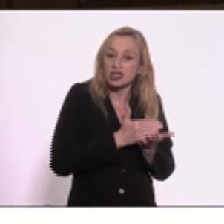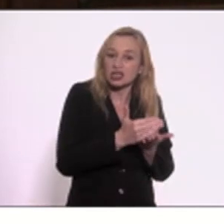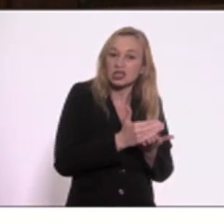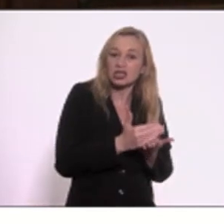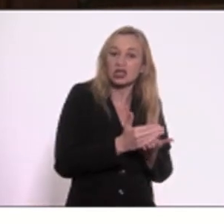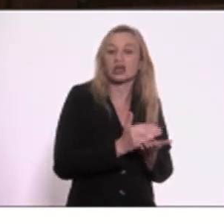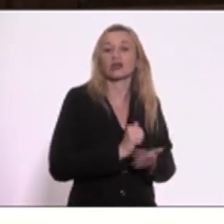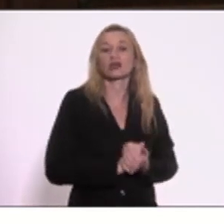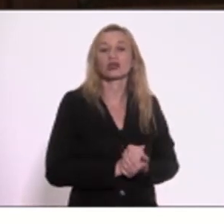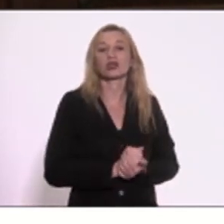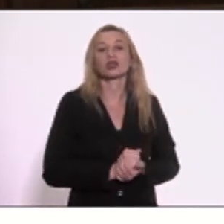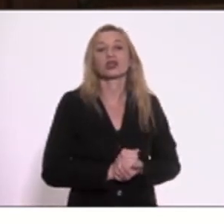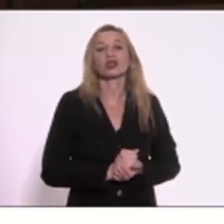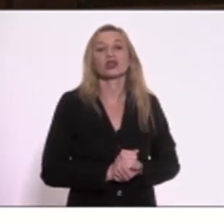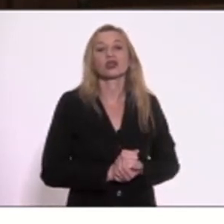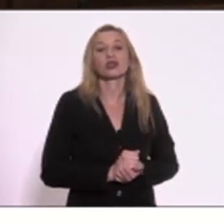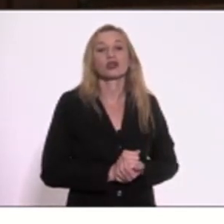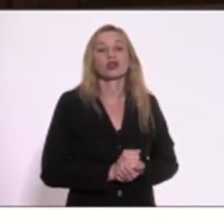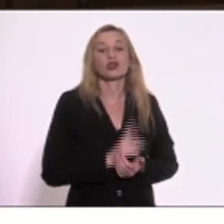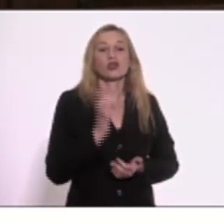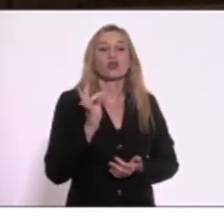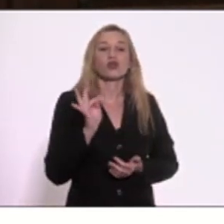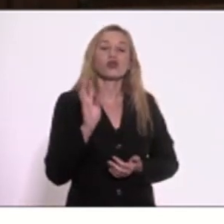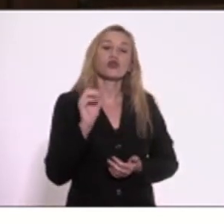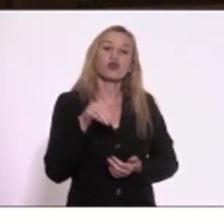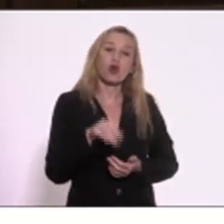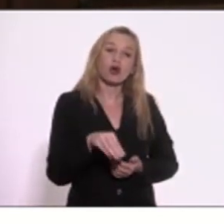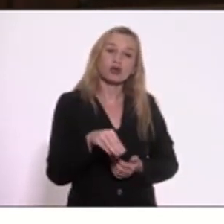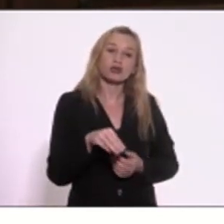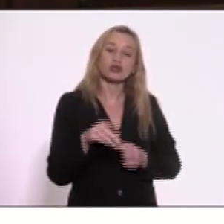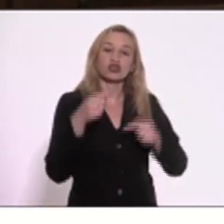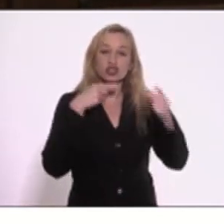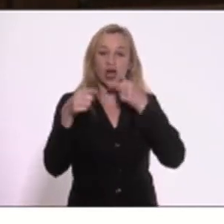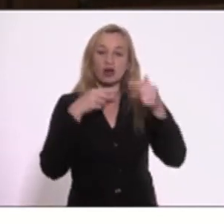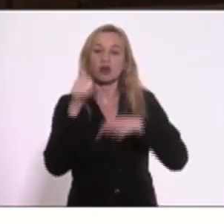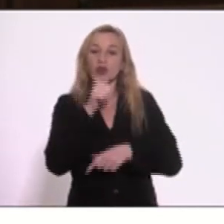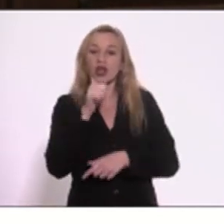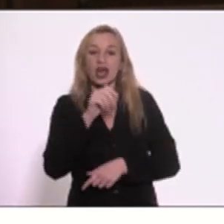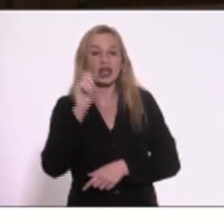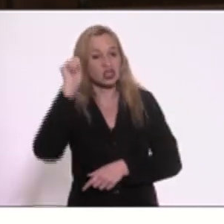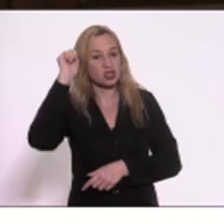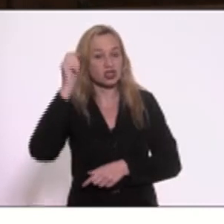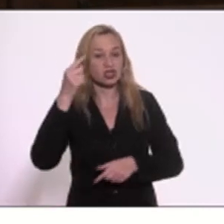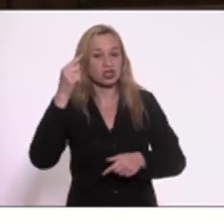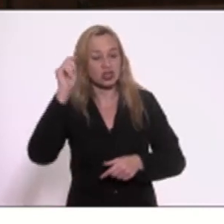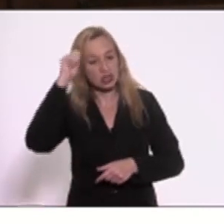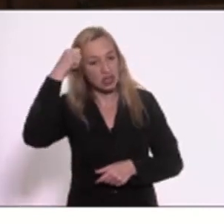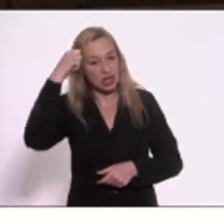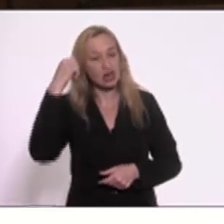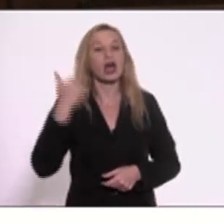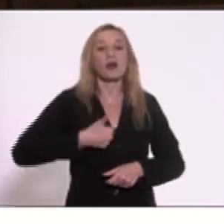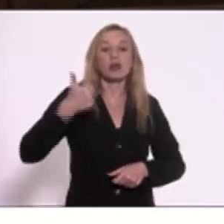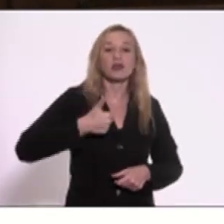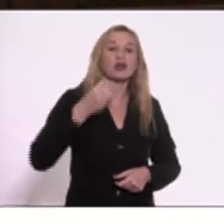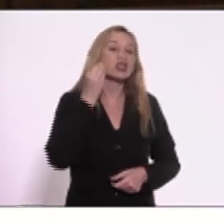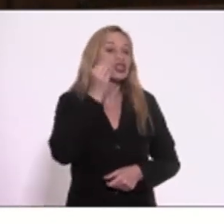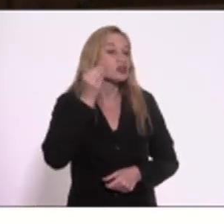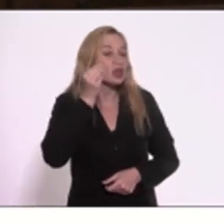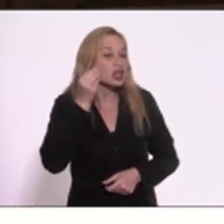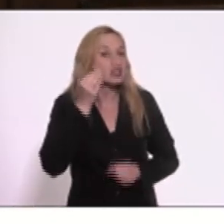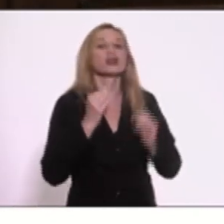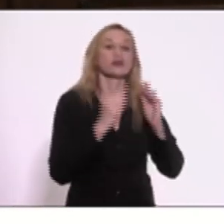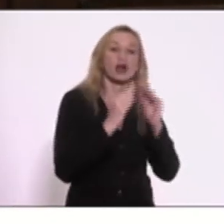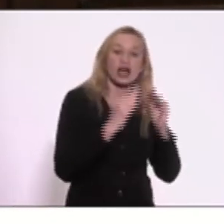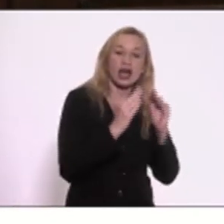de instituir um fórum permanente de diálogo com as mulheres negras, que foi a primeira experiência numa casa